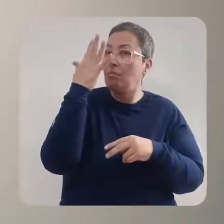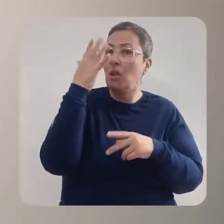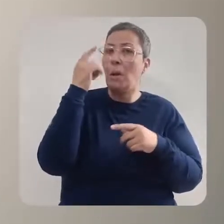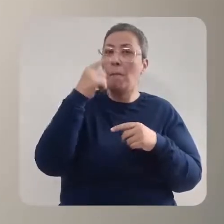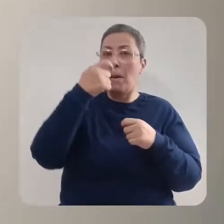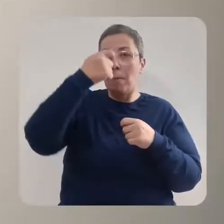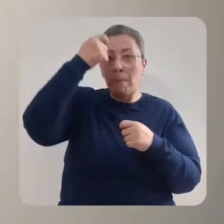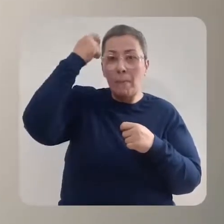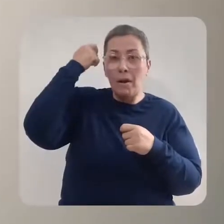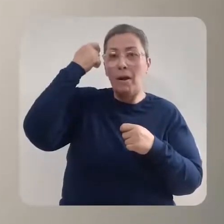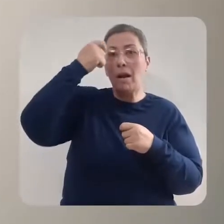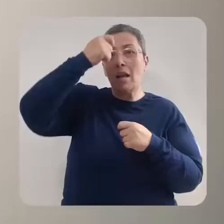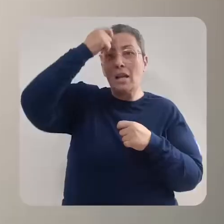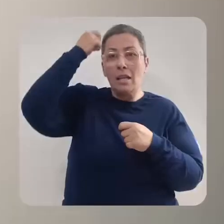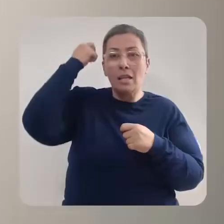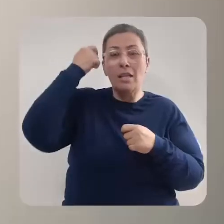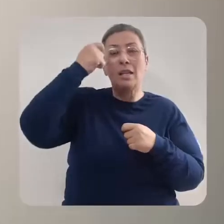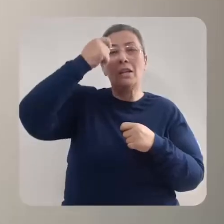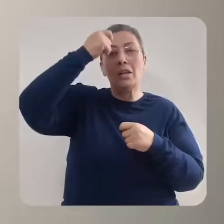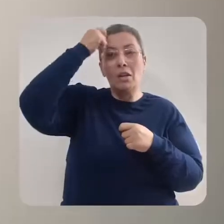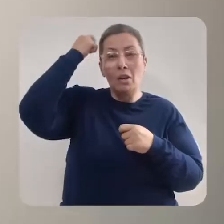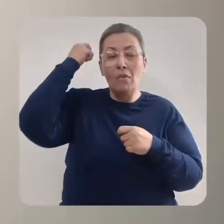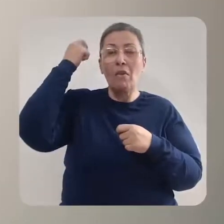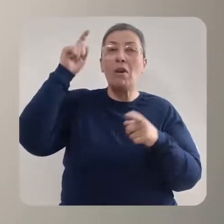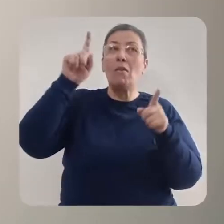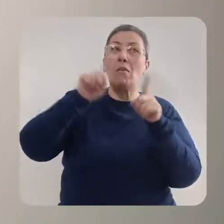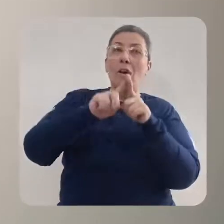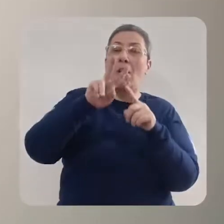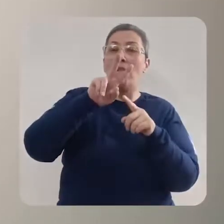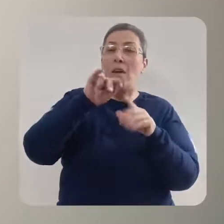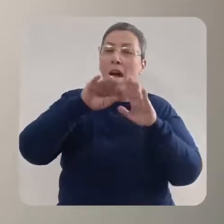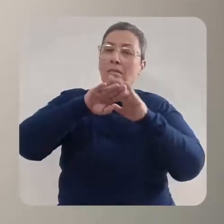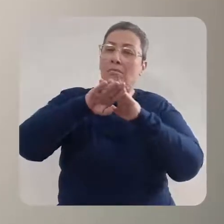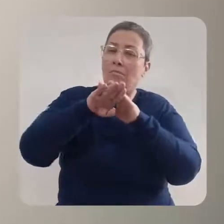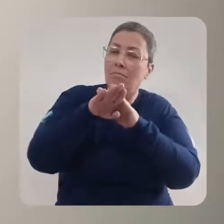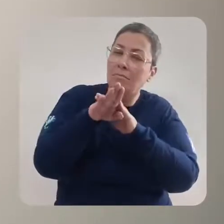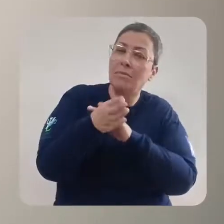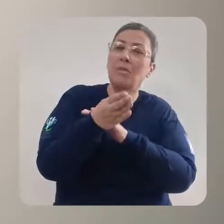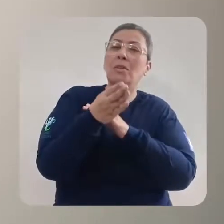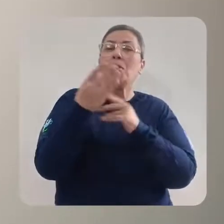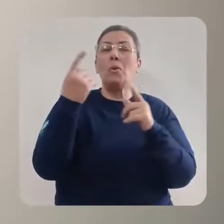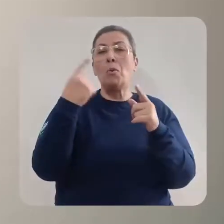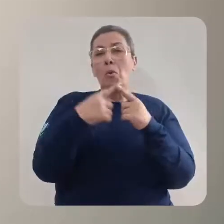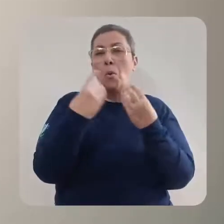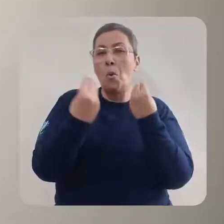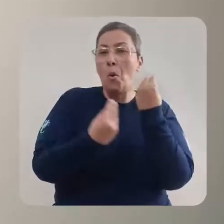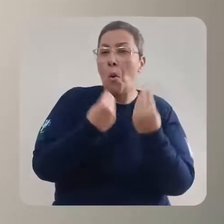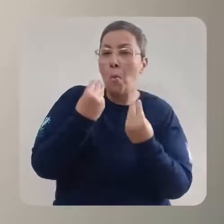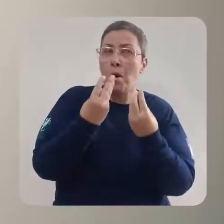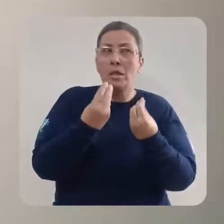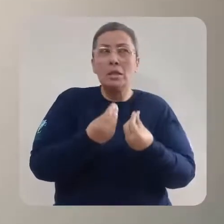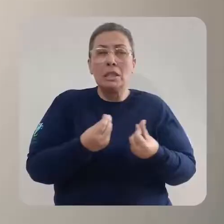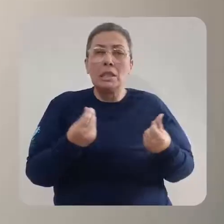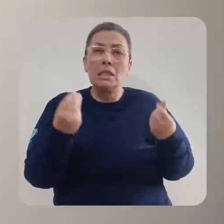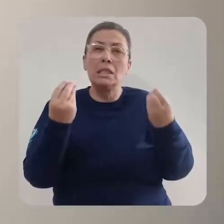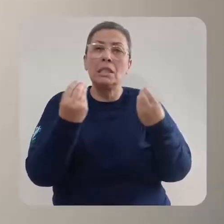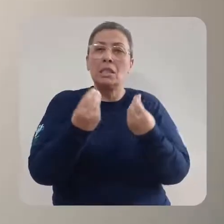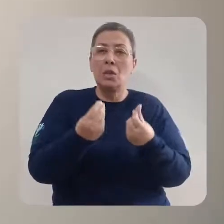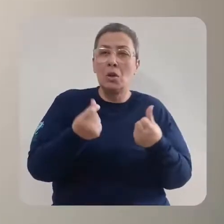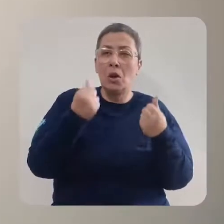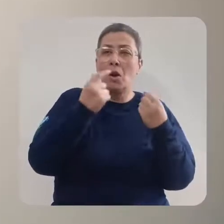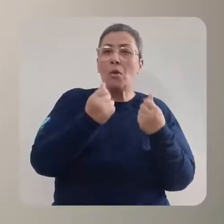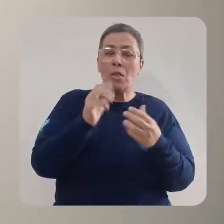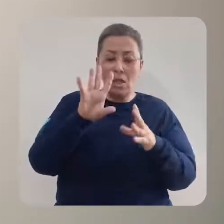espelho, pegue o pente, vá penteando esse cabelo, vai se familiarizando com essas sensações,